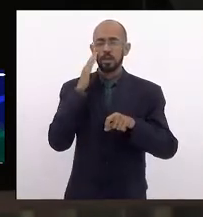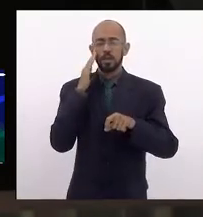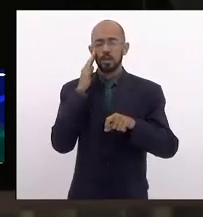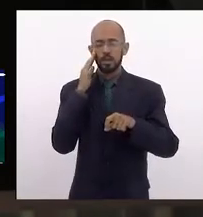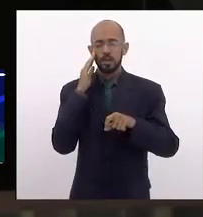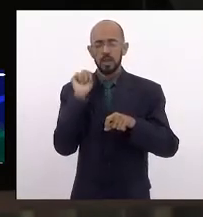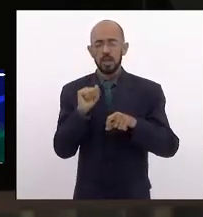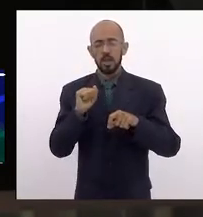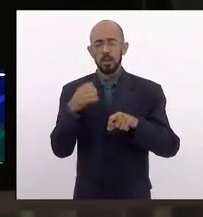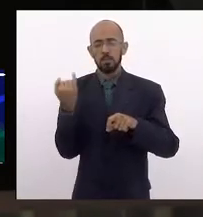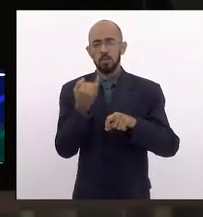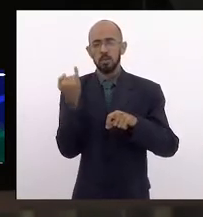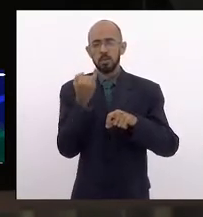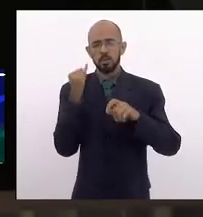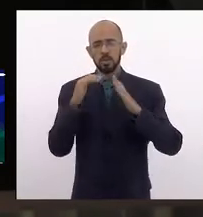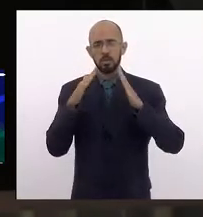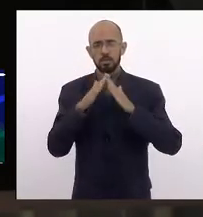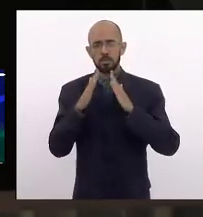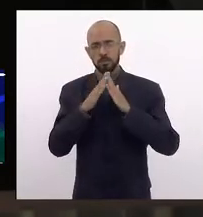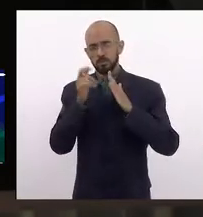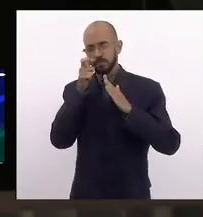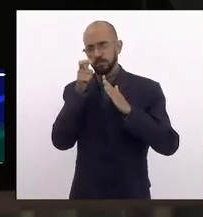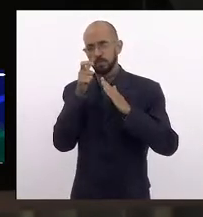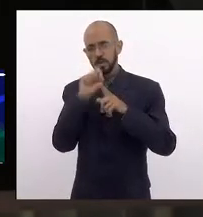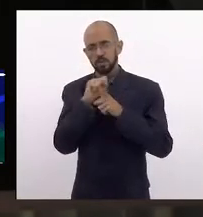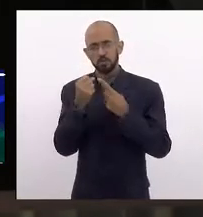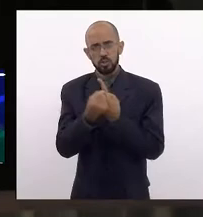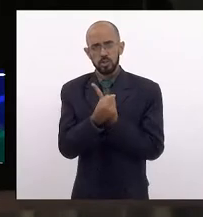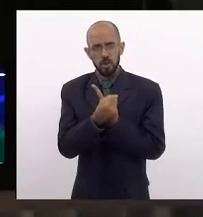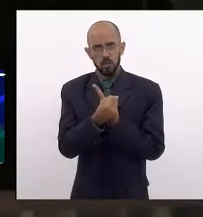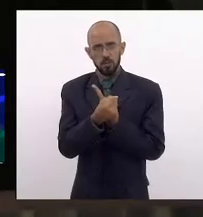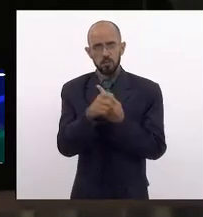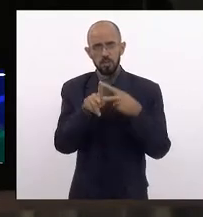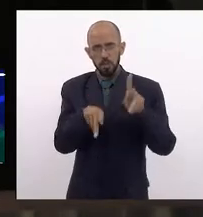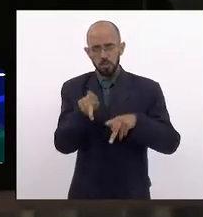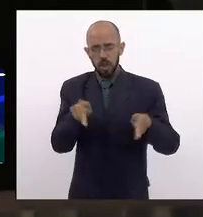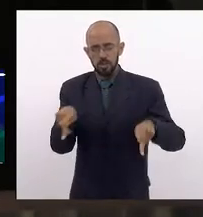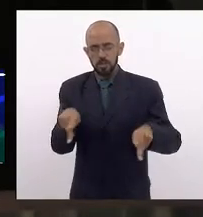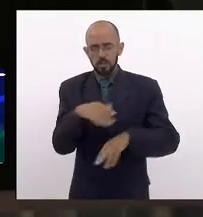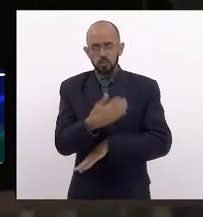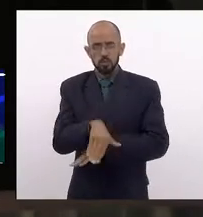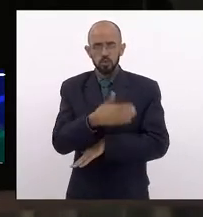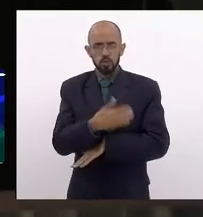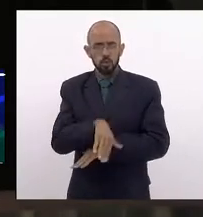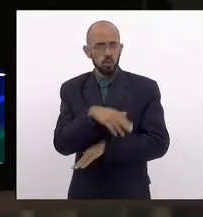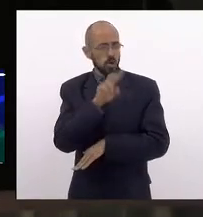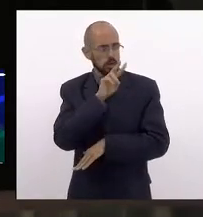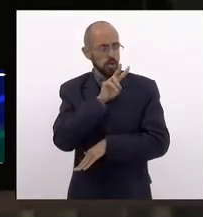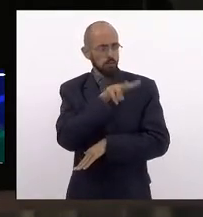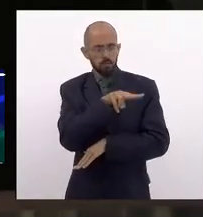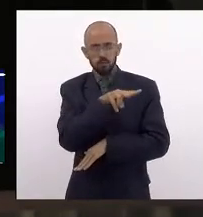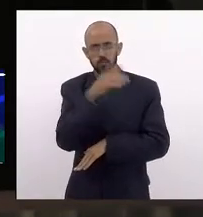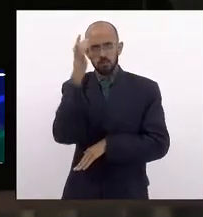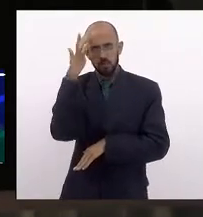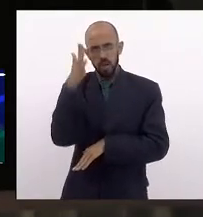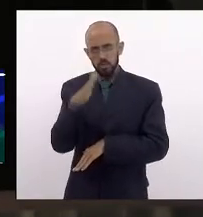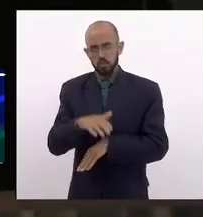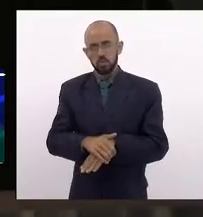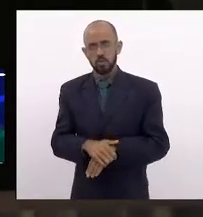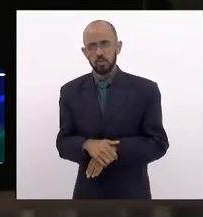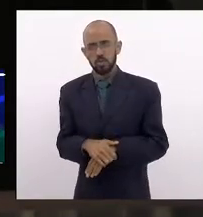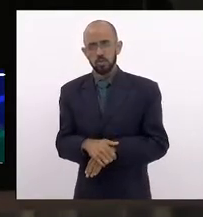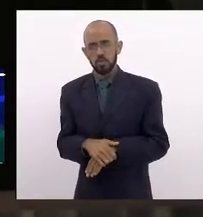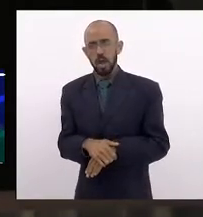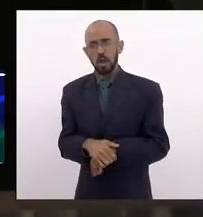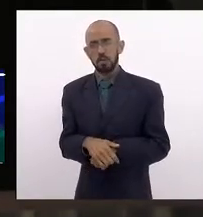da habitação de interesse social à população de rua está nas nosso olhar a população